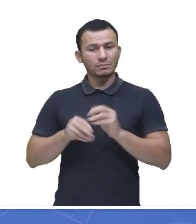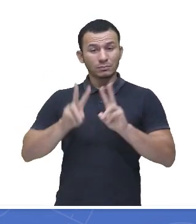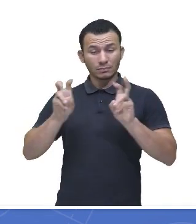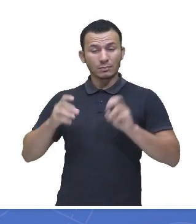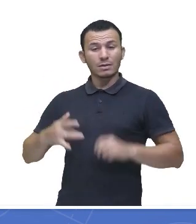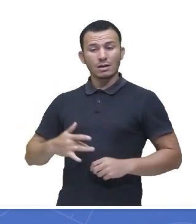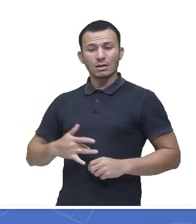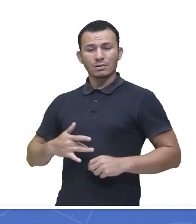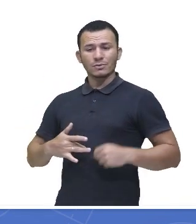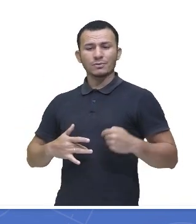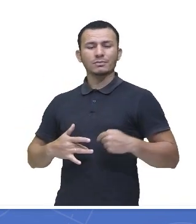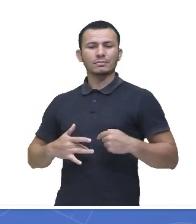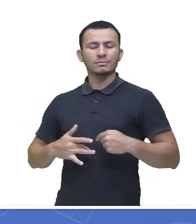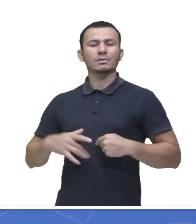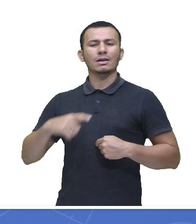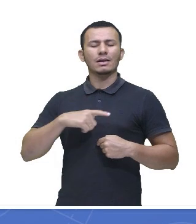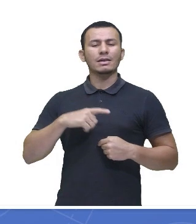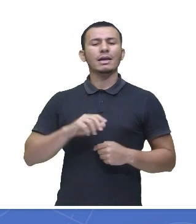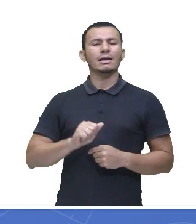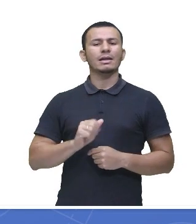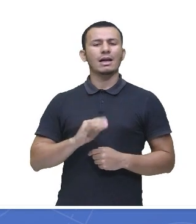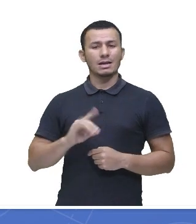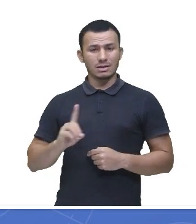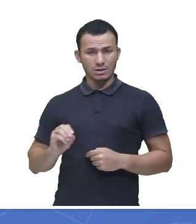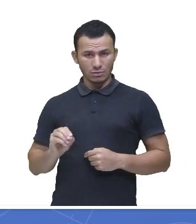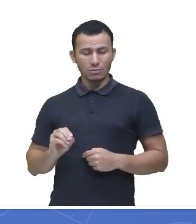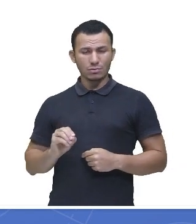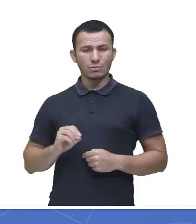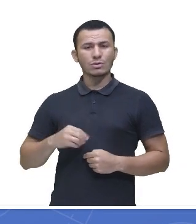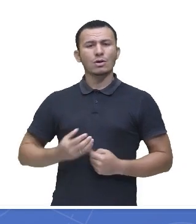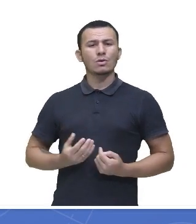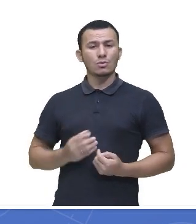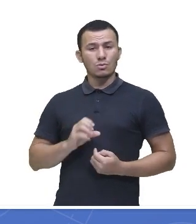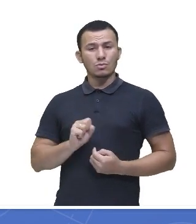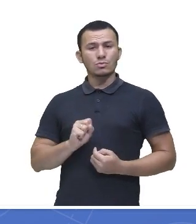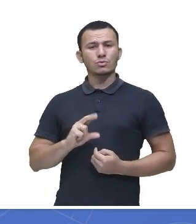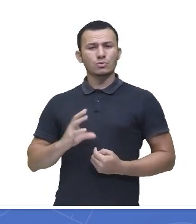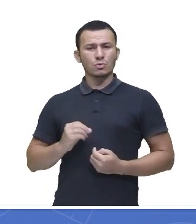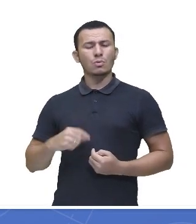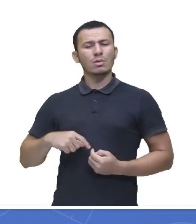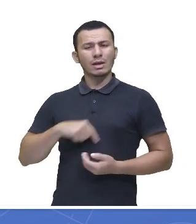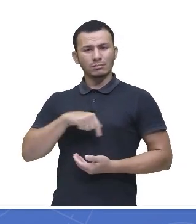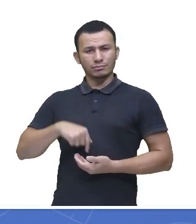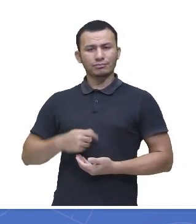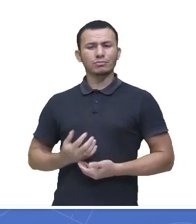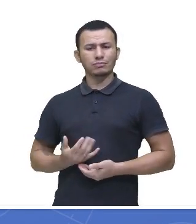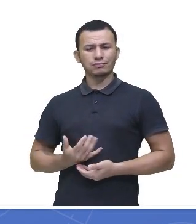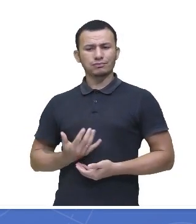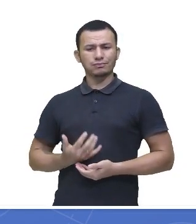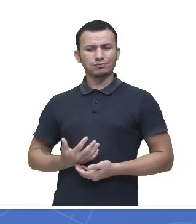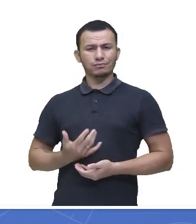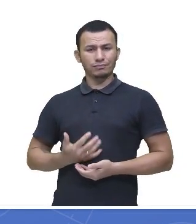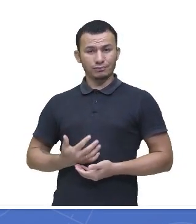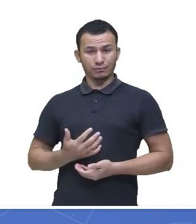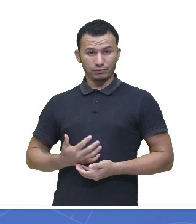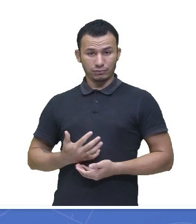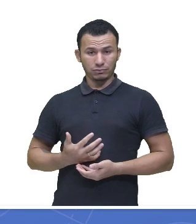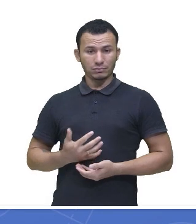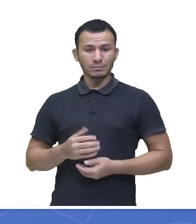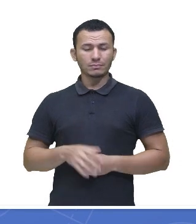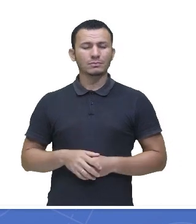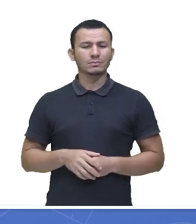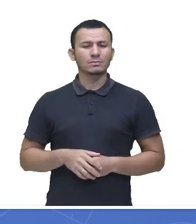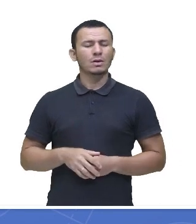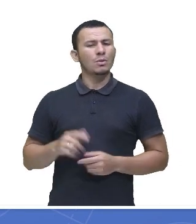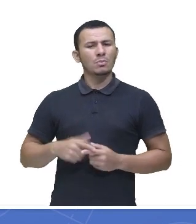que o estômago ele contém um ácido, então o suco gástrico ele é muito ácido, ele está entre 1,5 e 2, ok? Por que